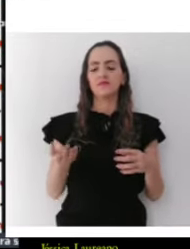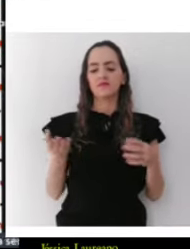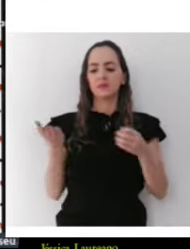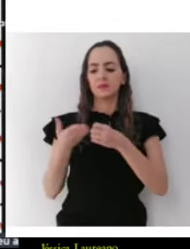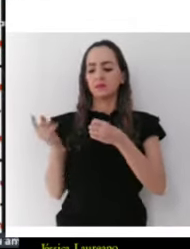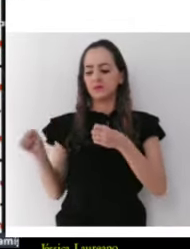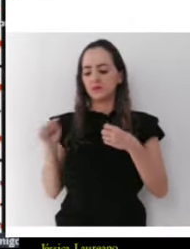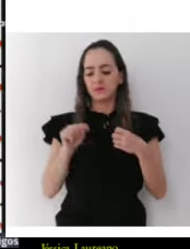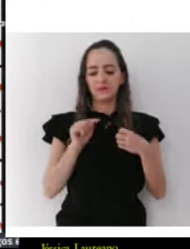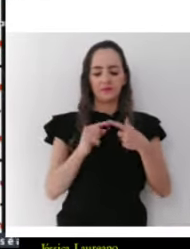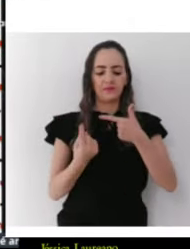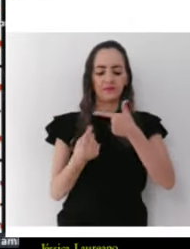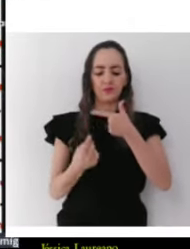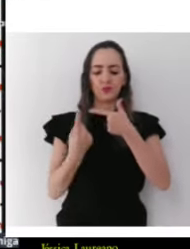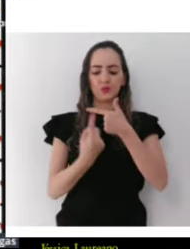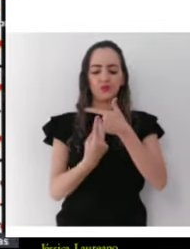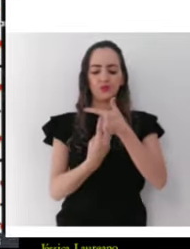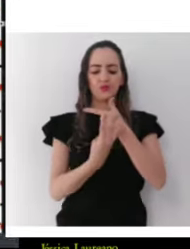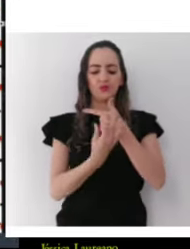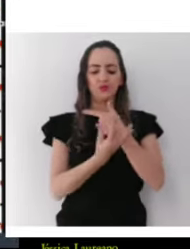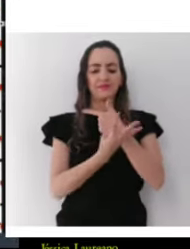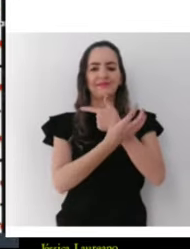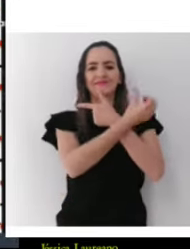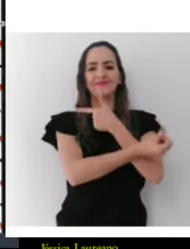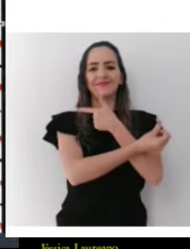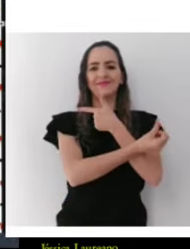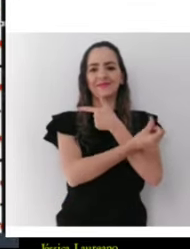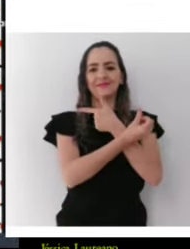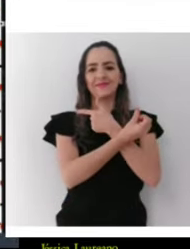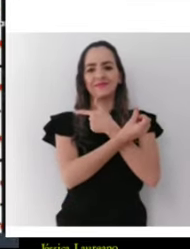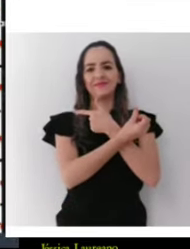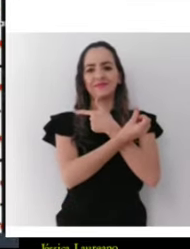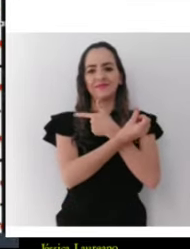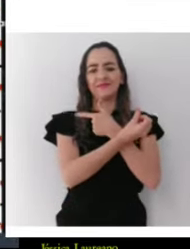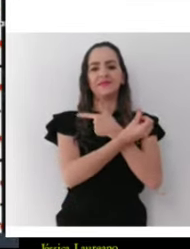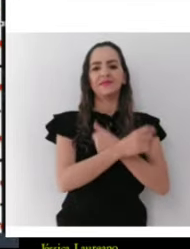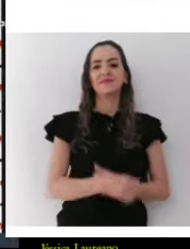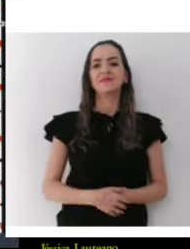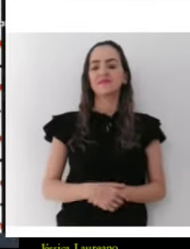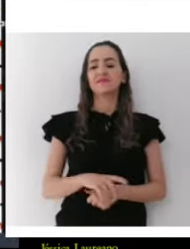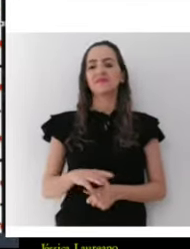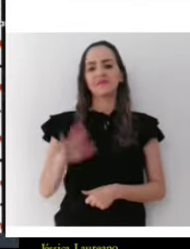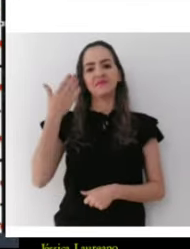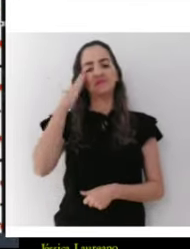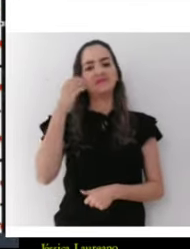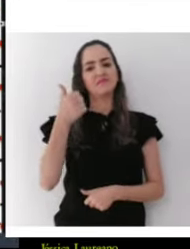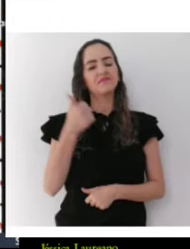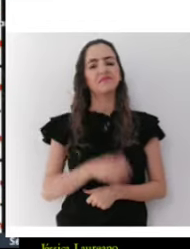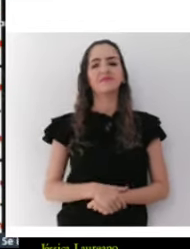6 copos lá dentro. E aí você vai conseguir entender esta maneira, tá bom? Próximo slide.